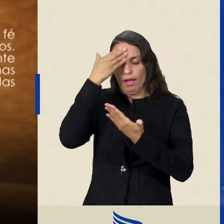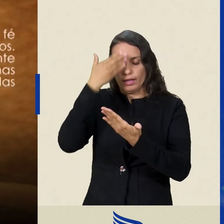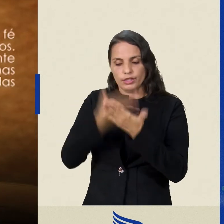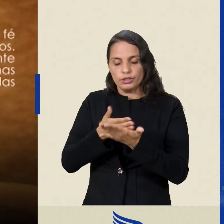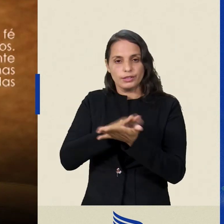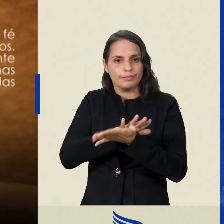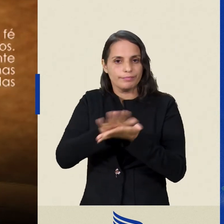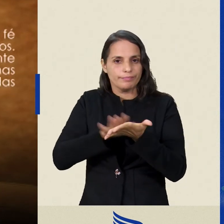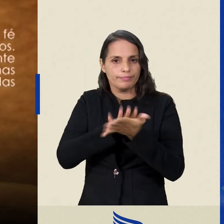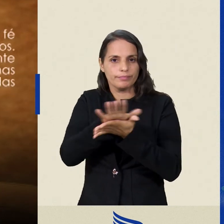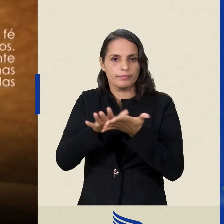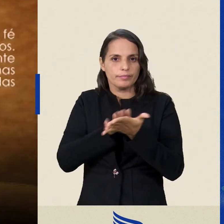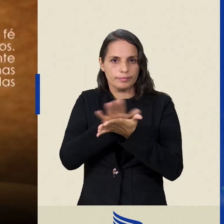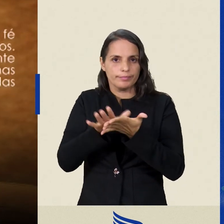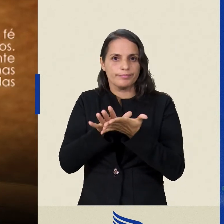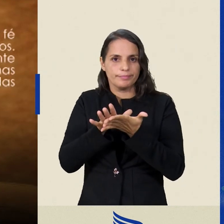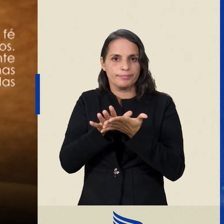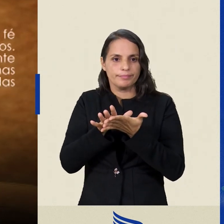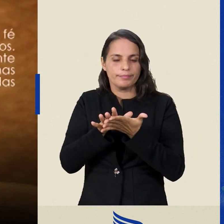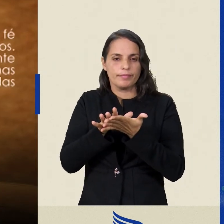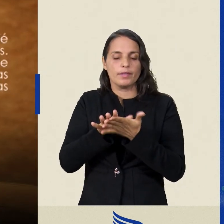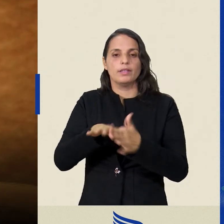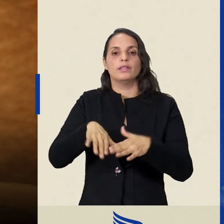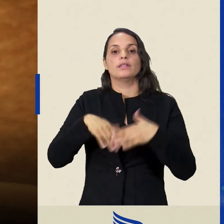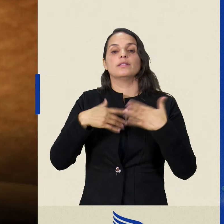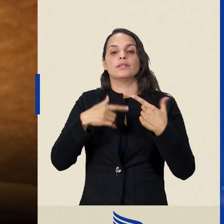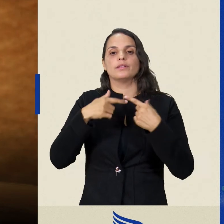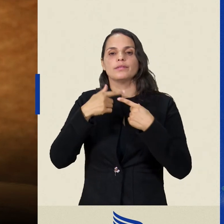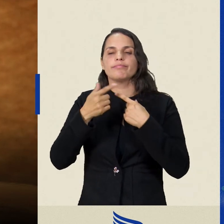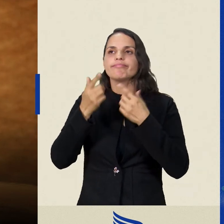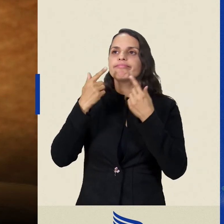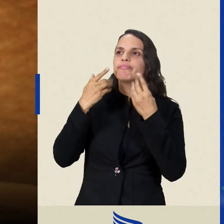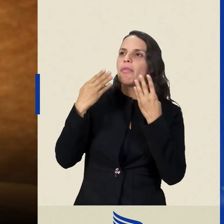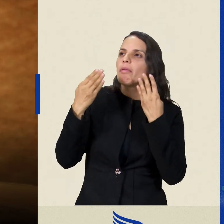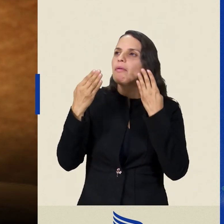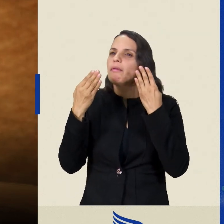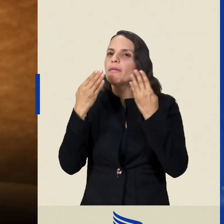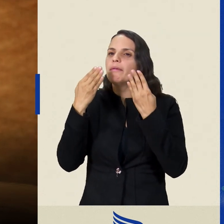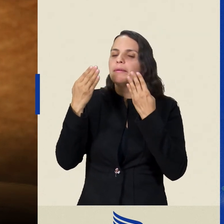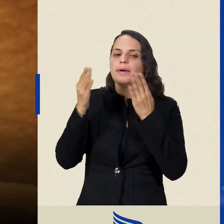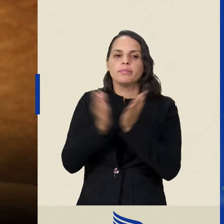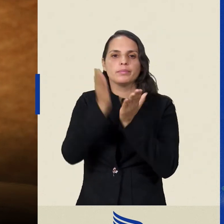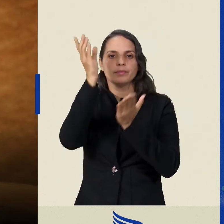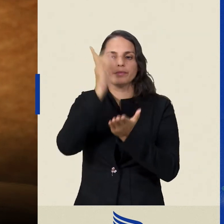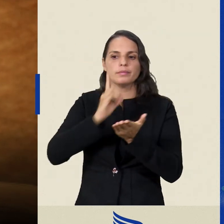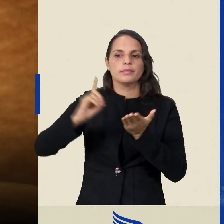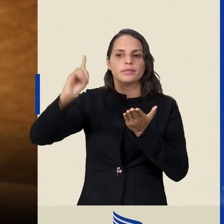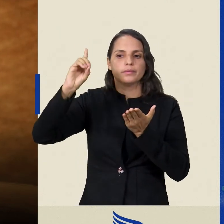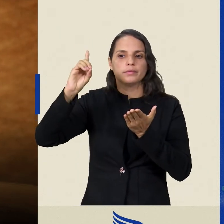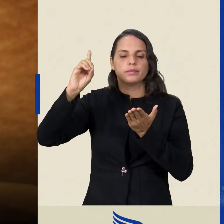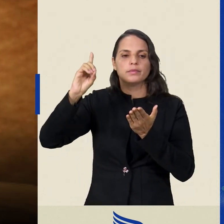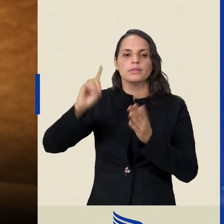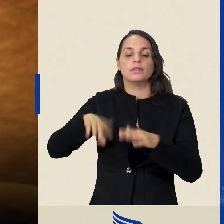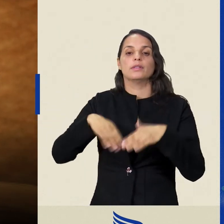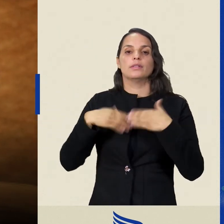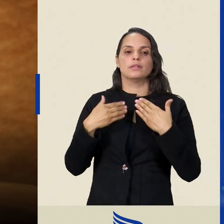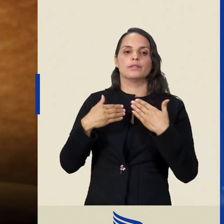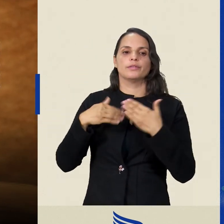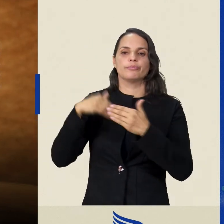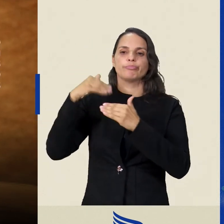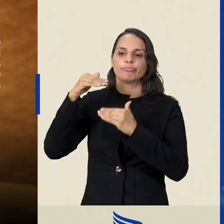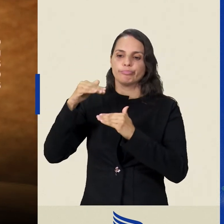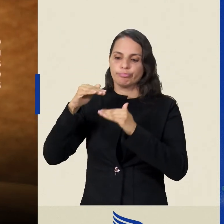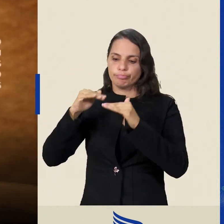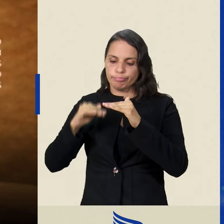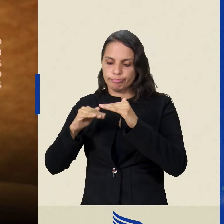as colunas de nossa posição, depois as dúvidas acerca das Escrituras, e então a caminhada descendente